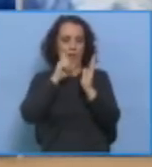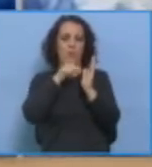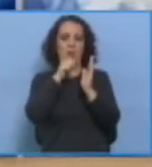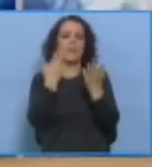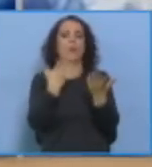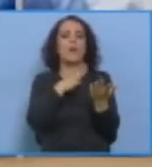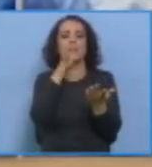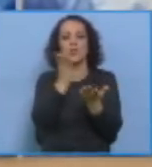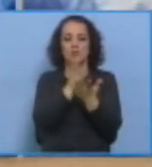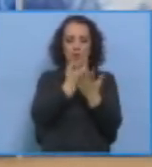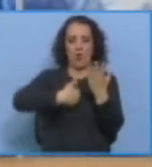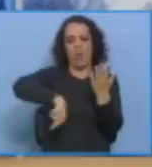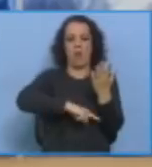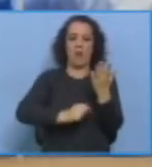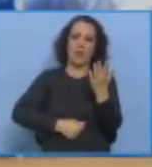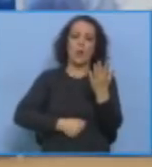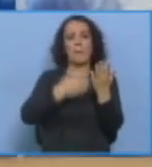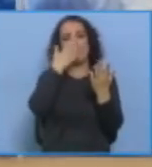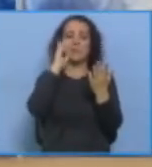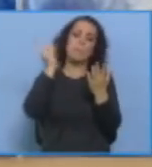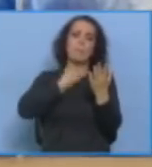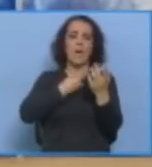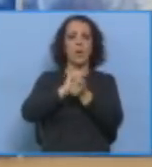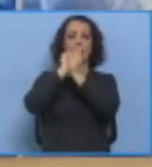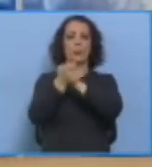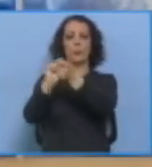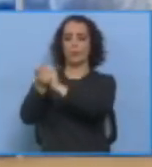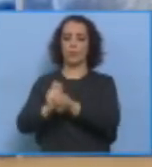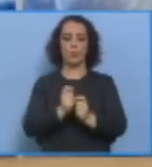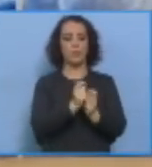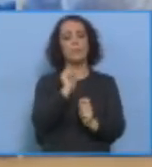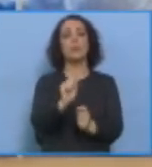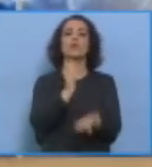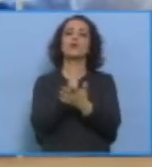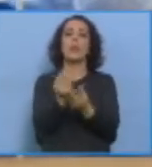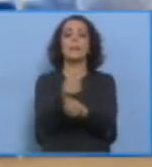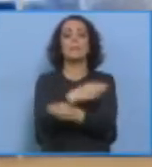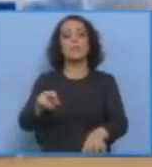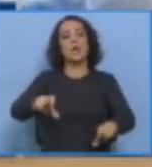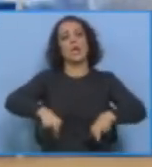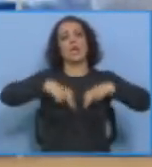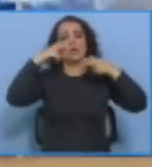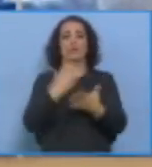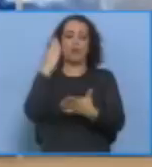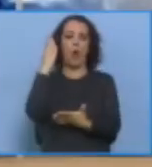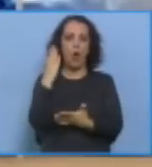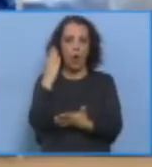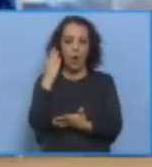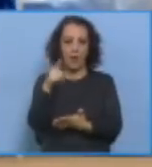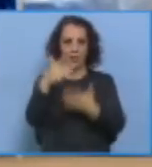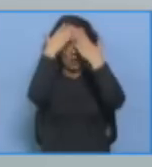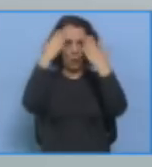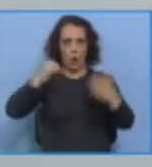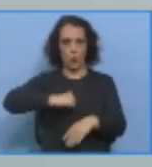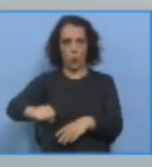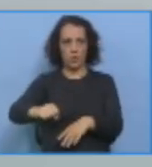nossas escolas católicas, por antítese, converter-se-iam nos espaços de ensino para meninos ricos. E isso feriria de raiz